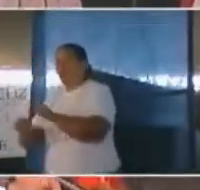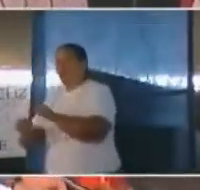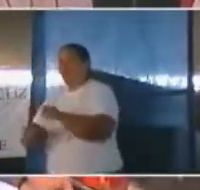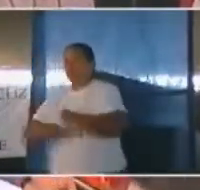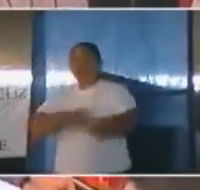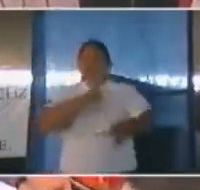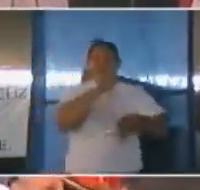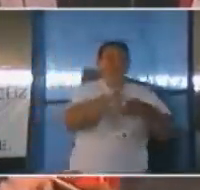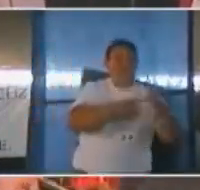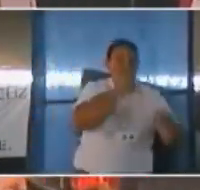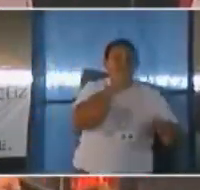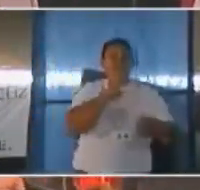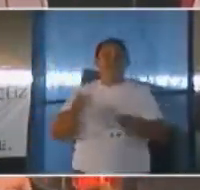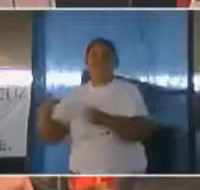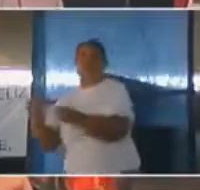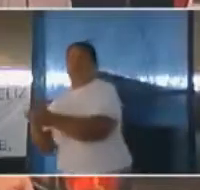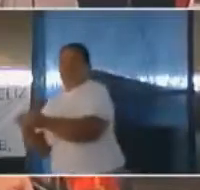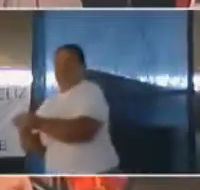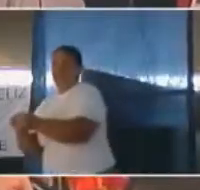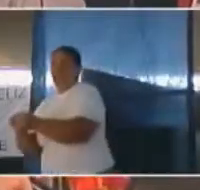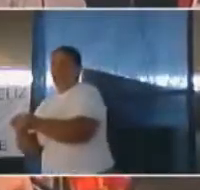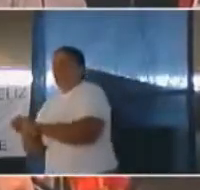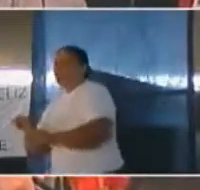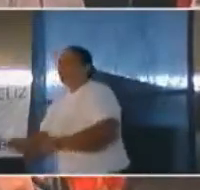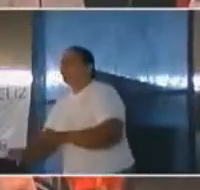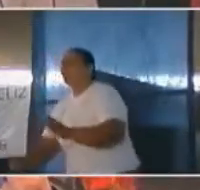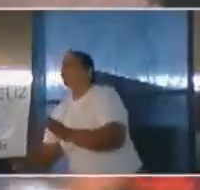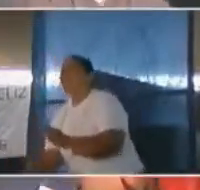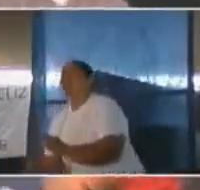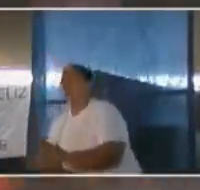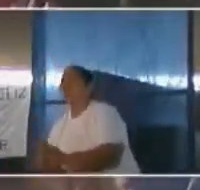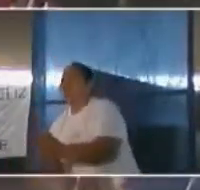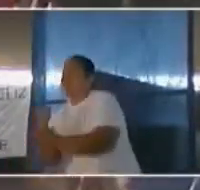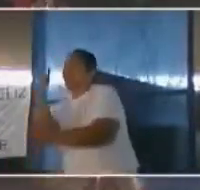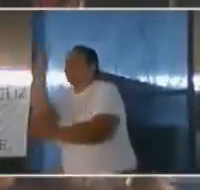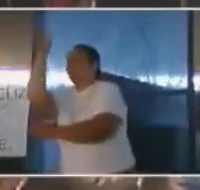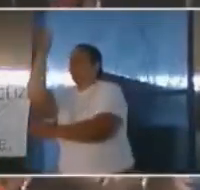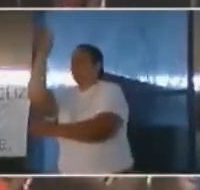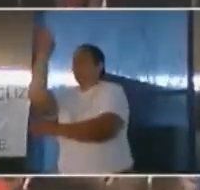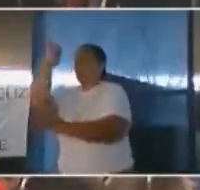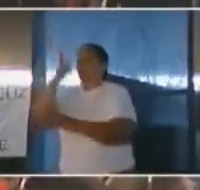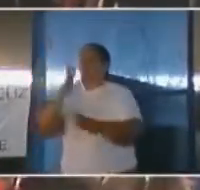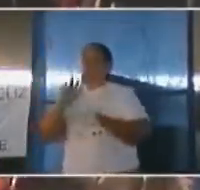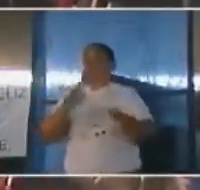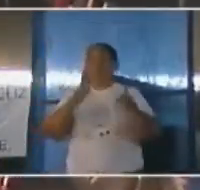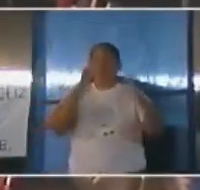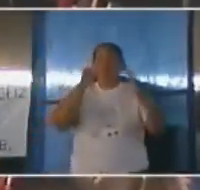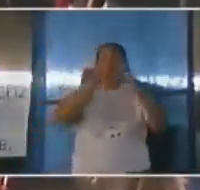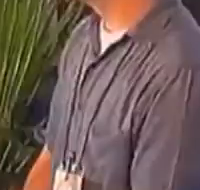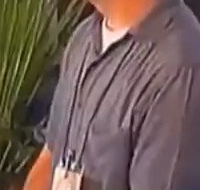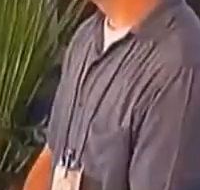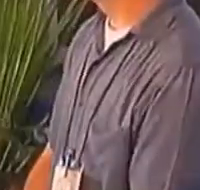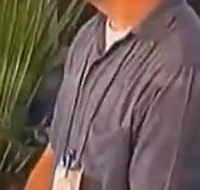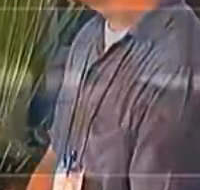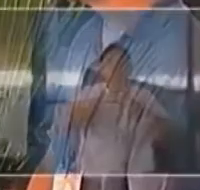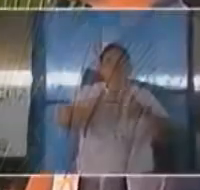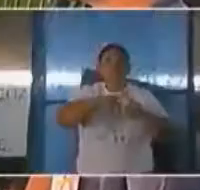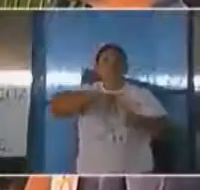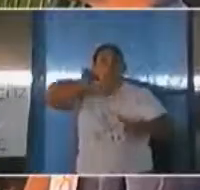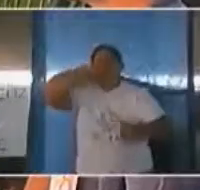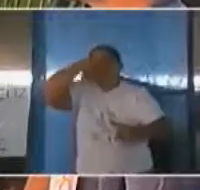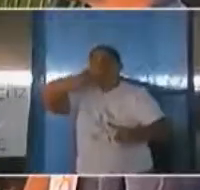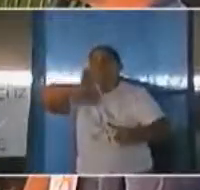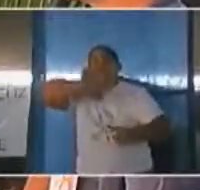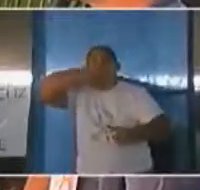um nascimento de uma igreja que prega ser cristão dentro e fora da igreja, que prega a liberdade,